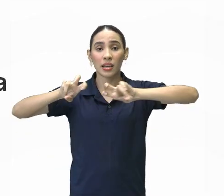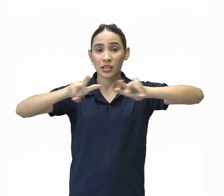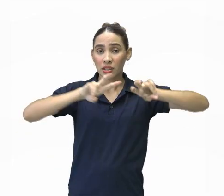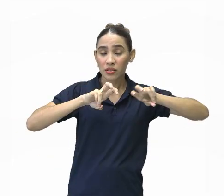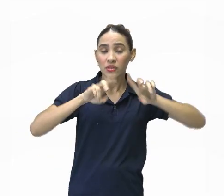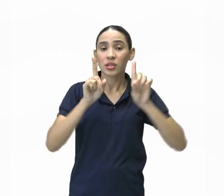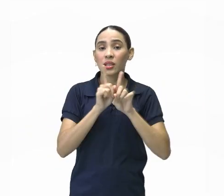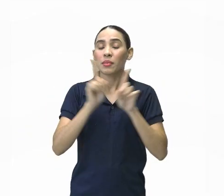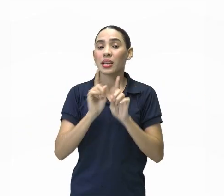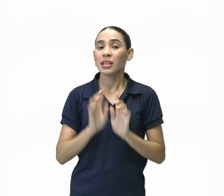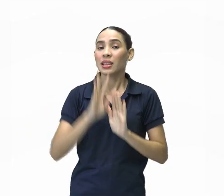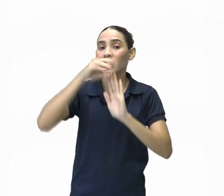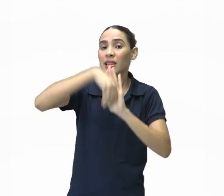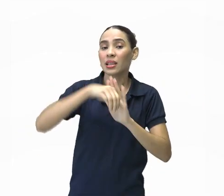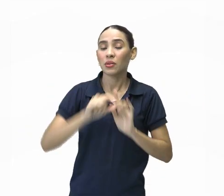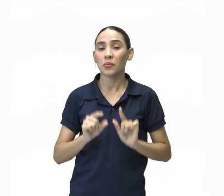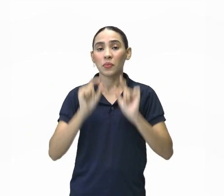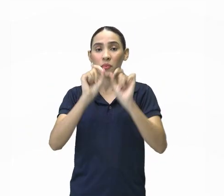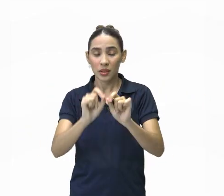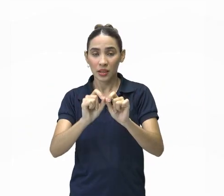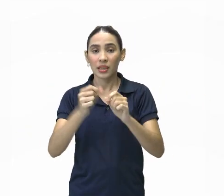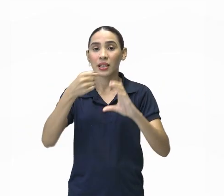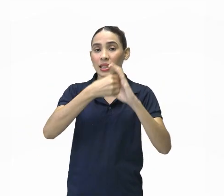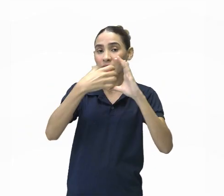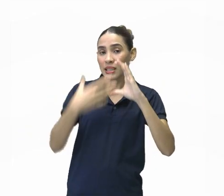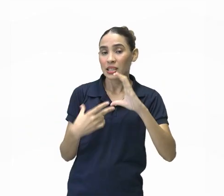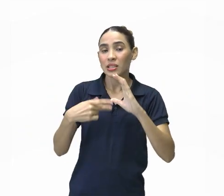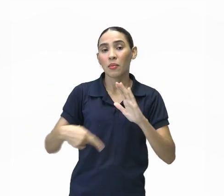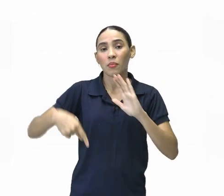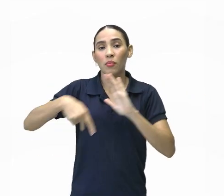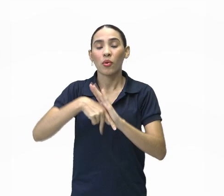extrativismo dentro deste aspecto